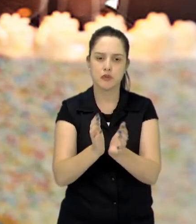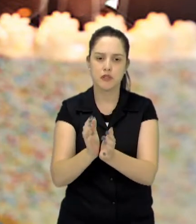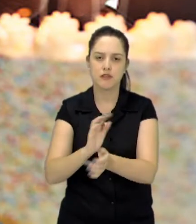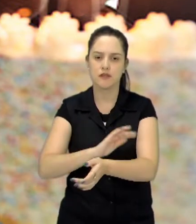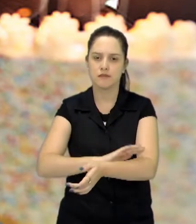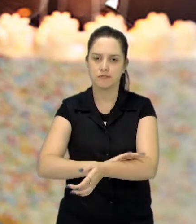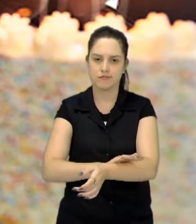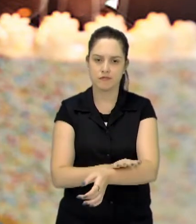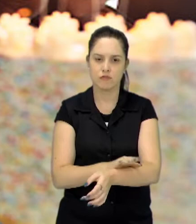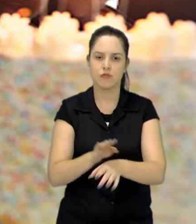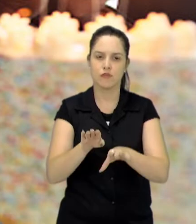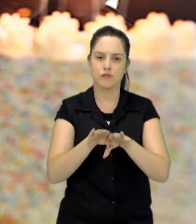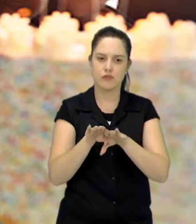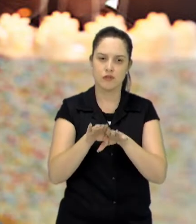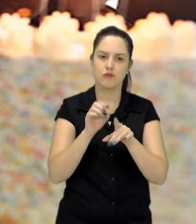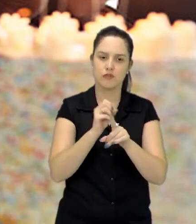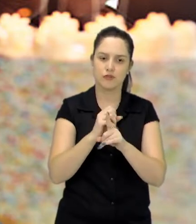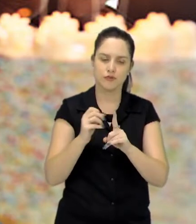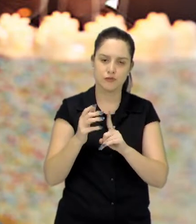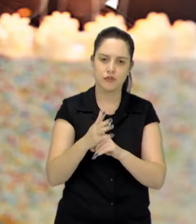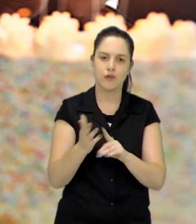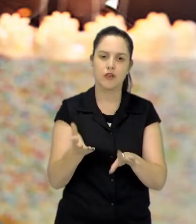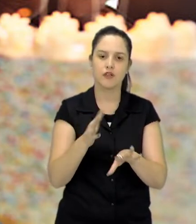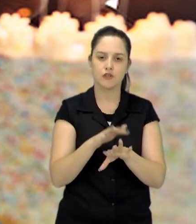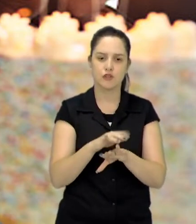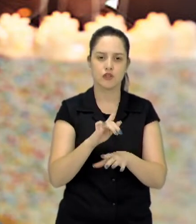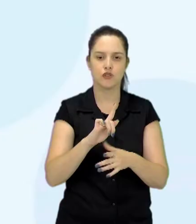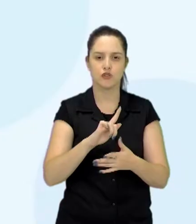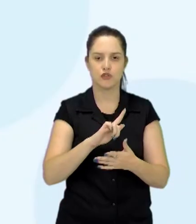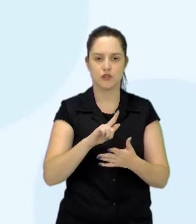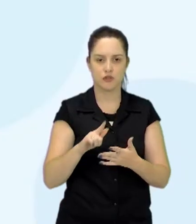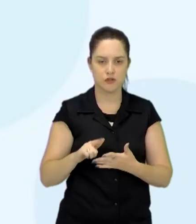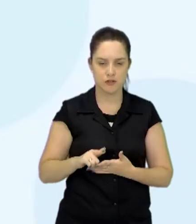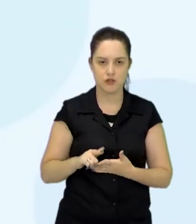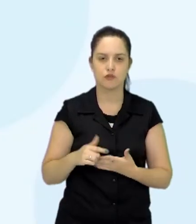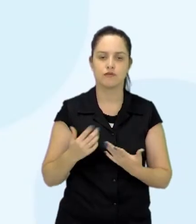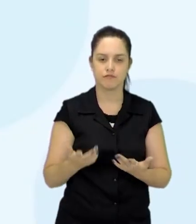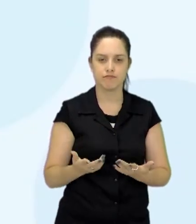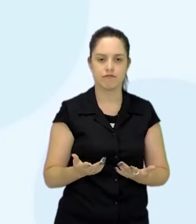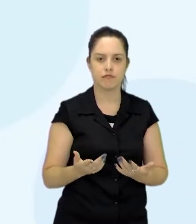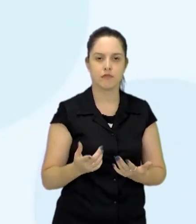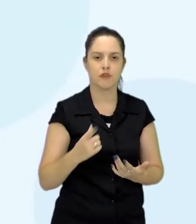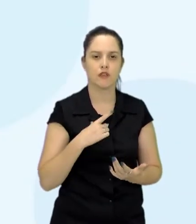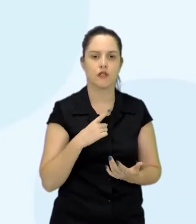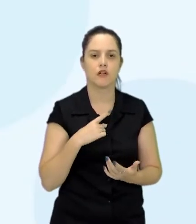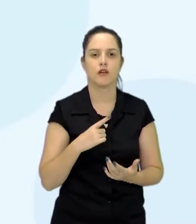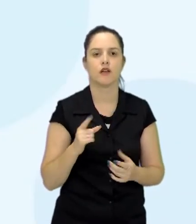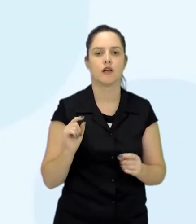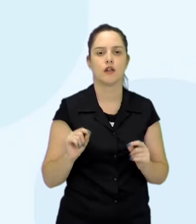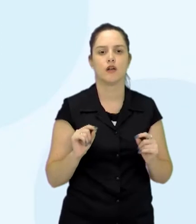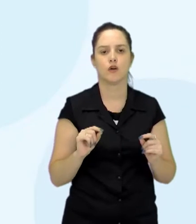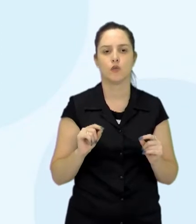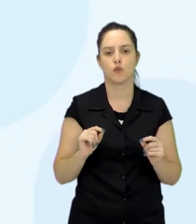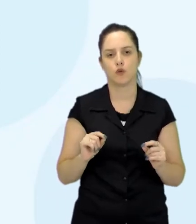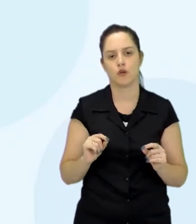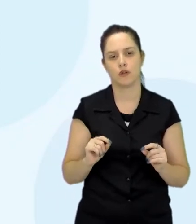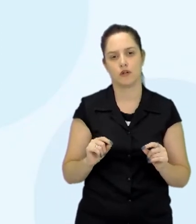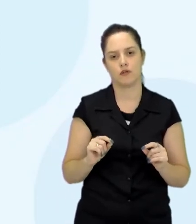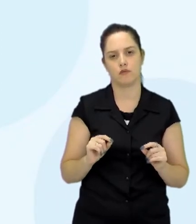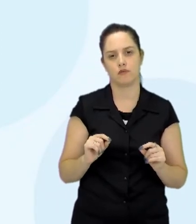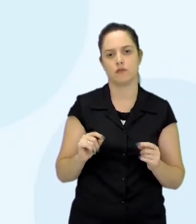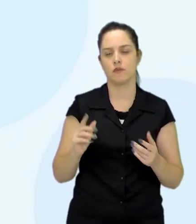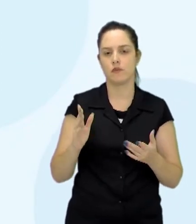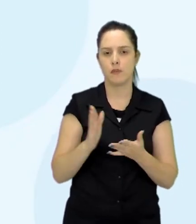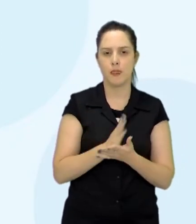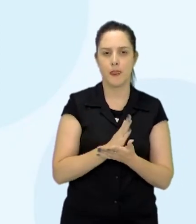ao racismo, desigualdade social, exclusão e genocídio. Eu tenho aqui uma notícia antiga, né,